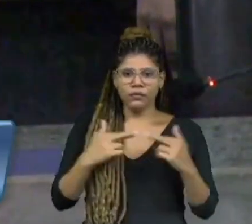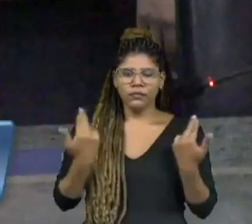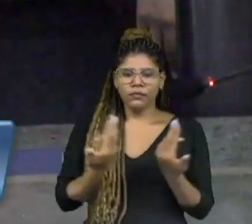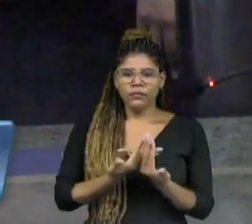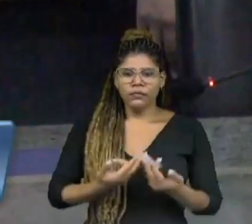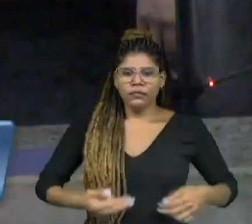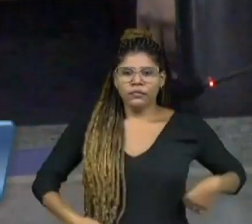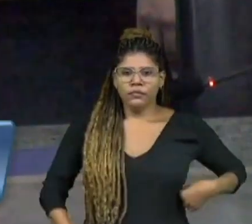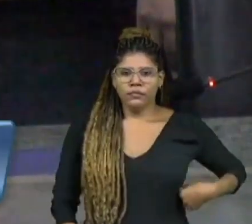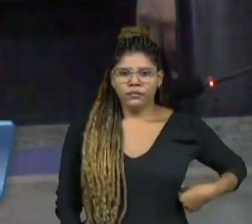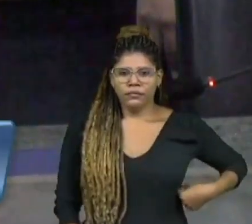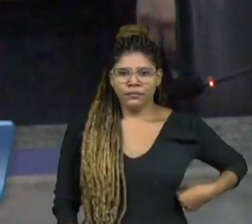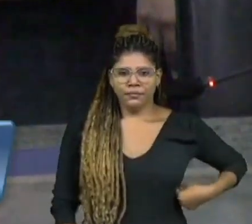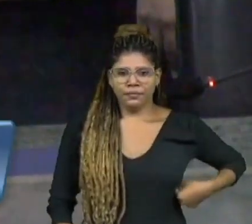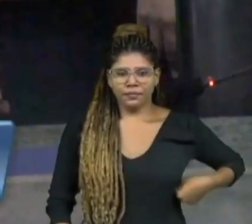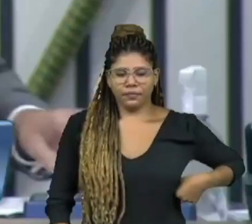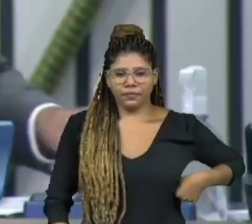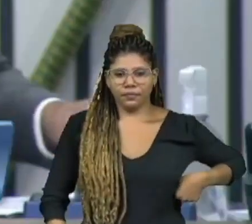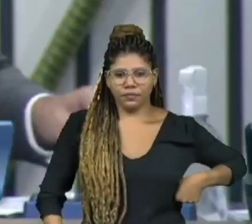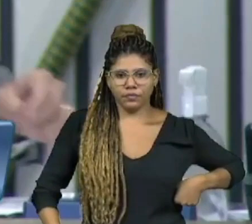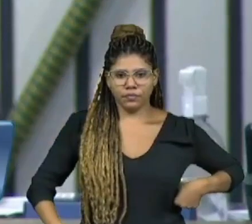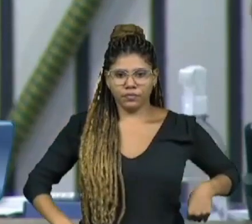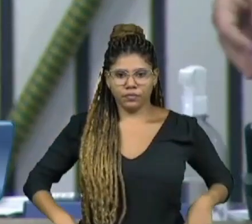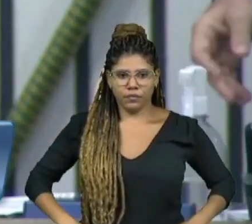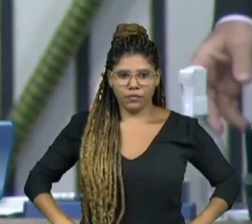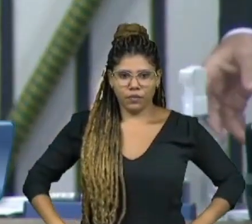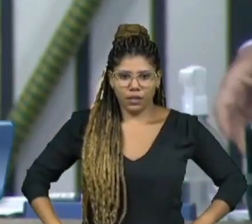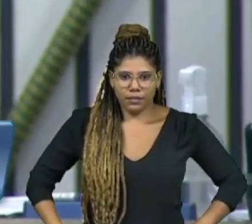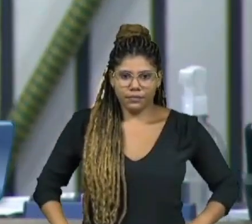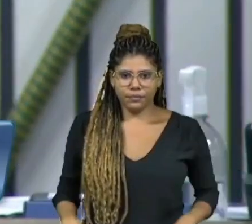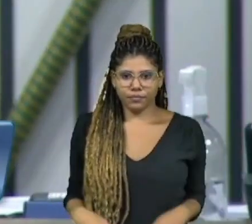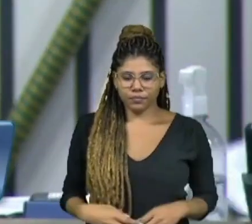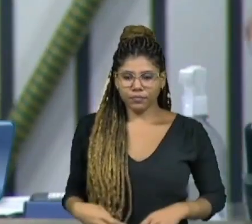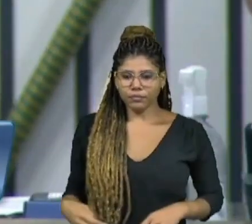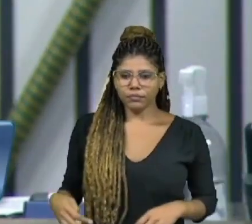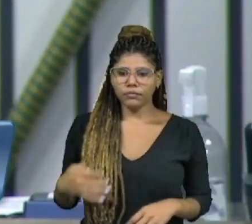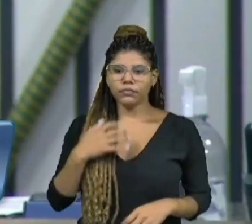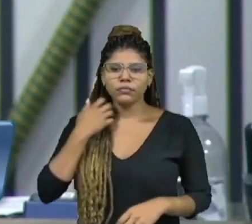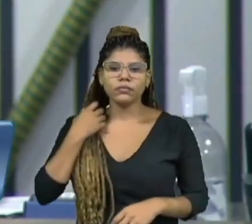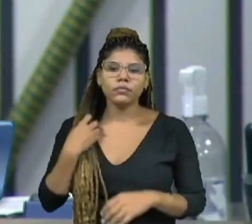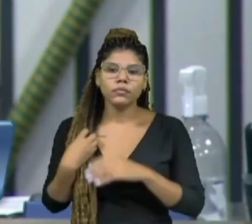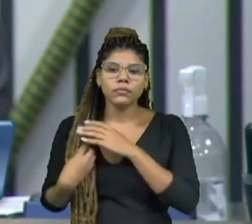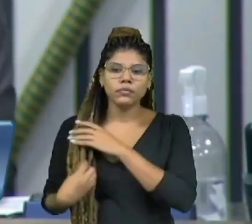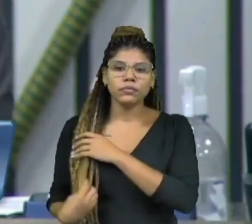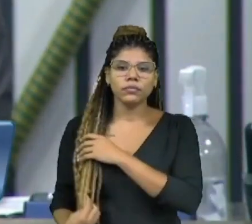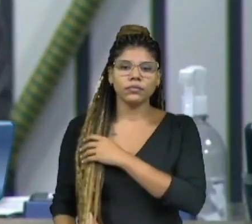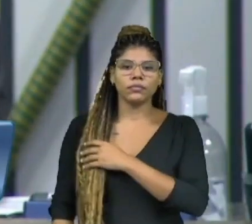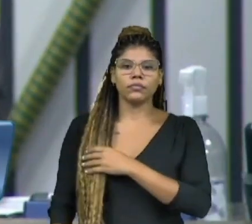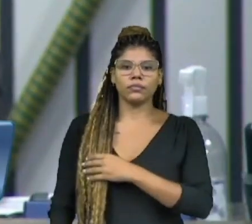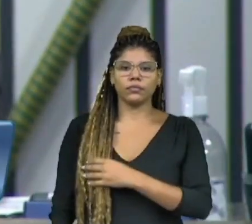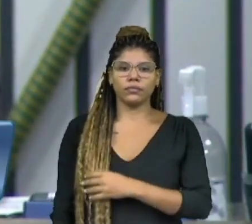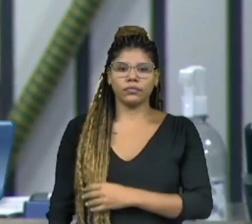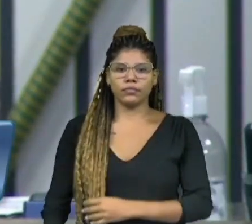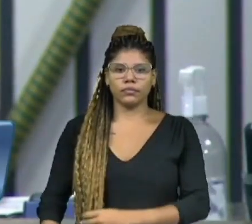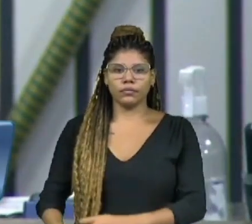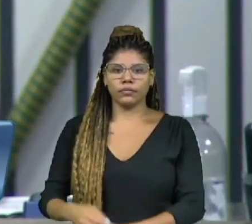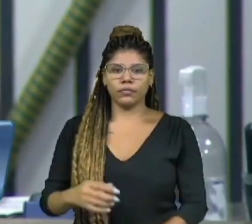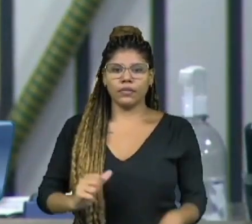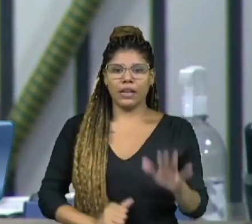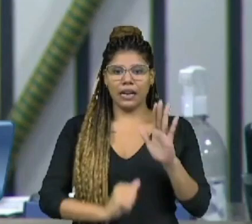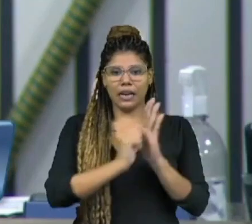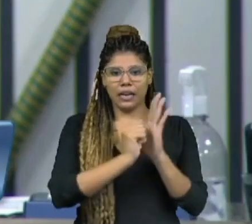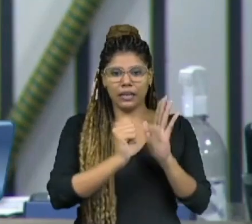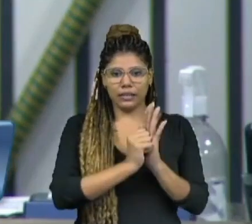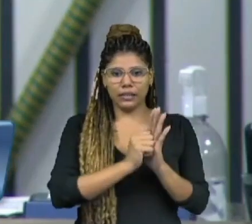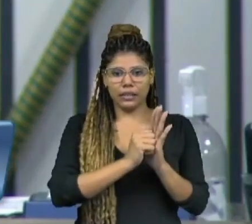está lendo. Deputado Osmar, por gentileza, ele não disse, a ata que Vossa Excelência... anteriores e não disse as datas. Ele vai falar a data. Bom,